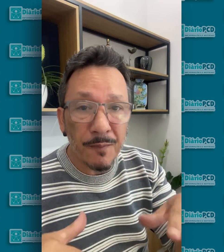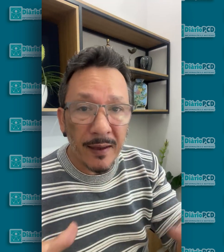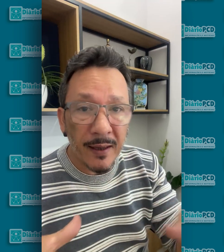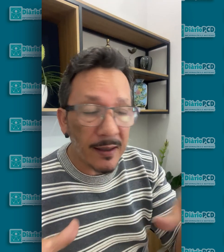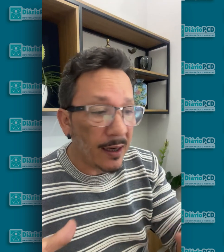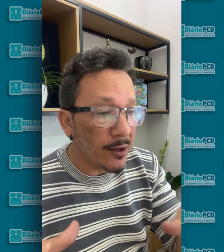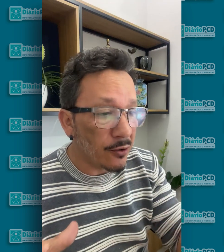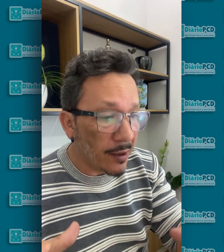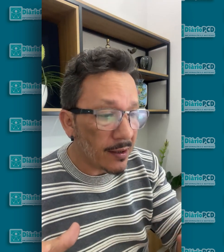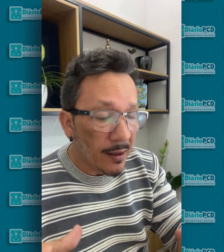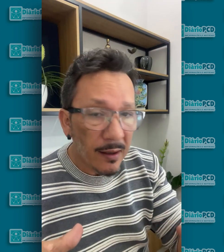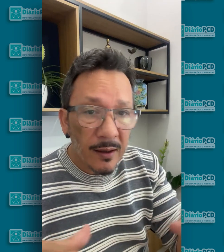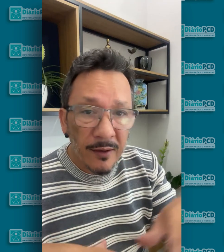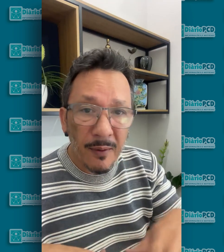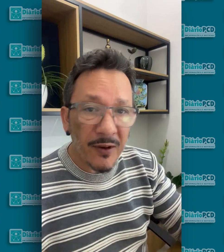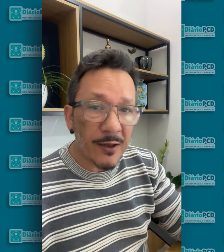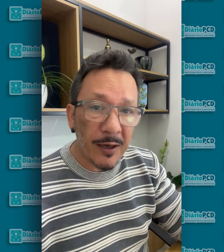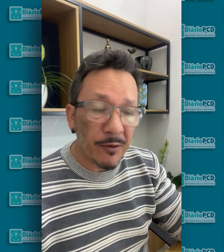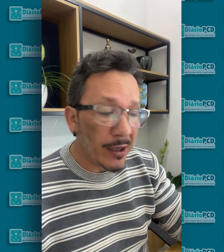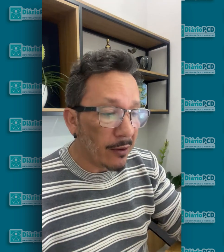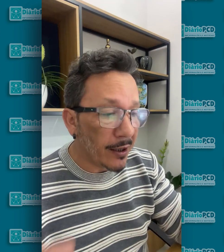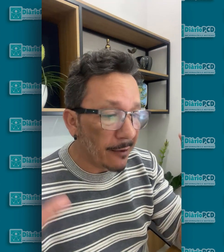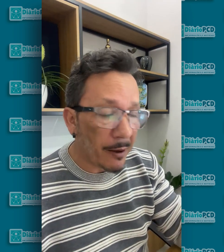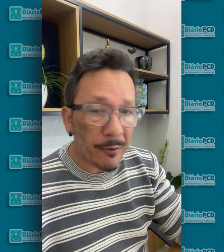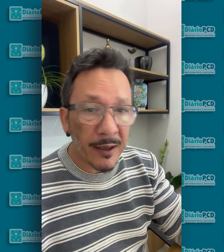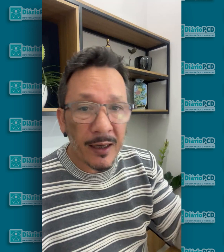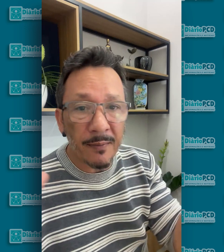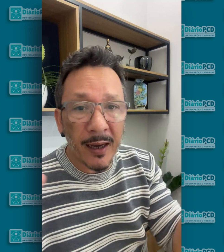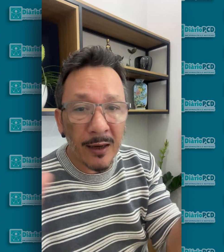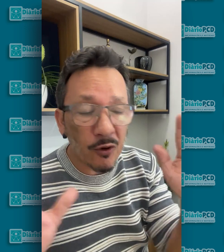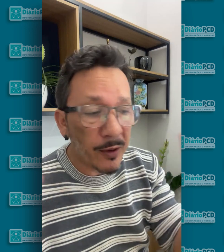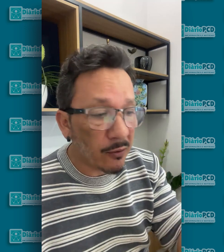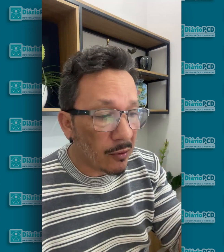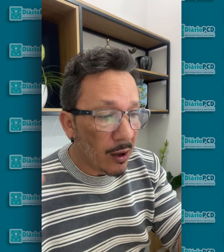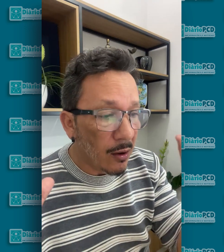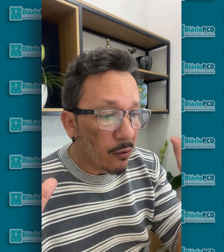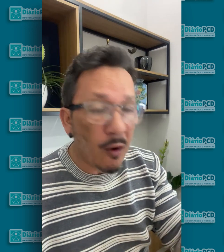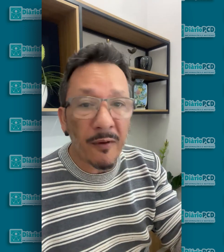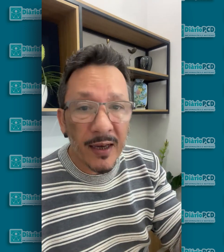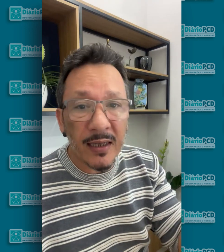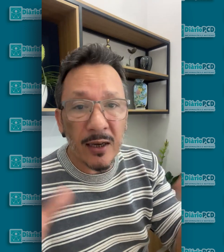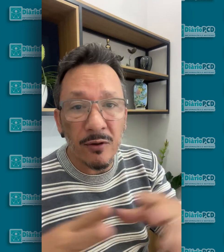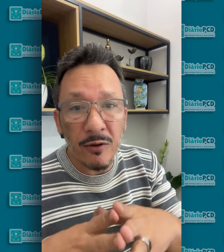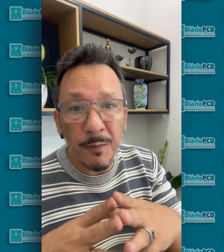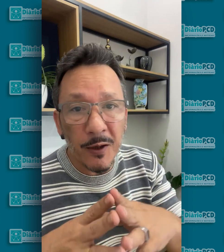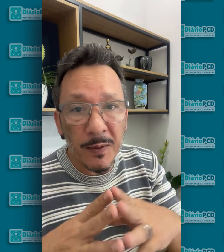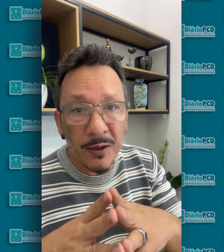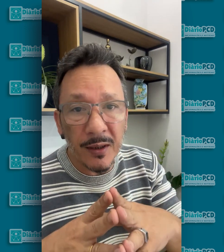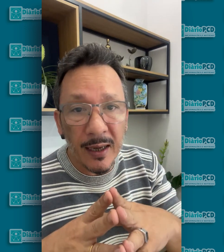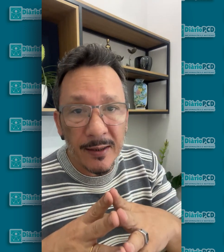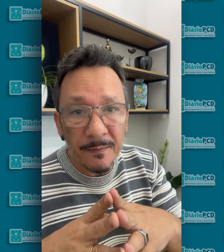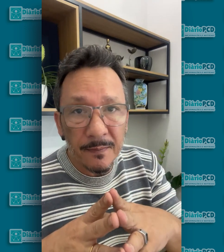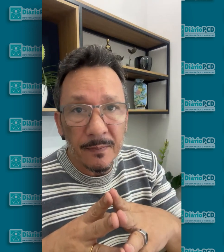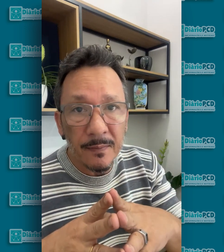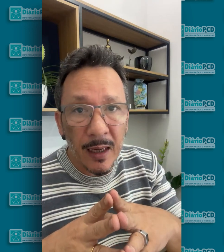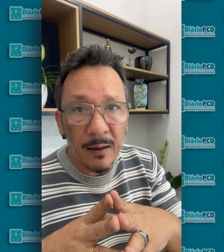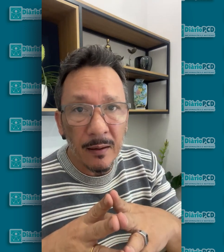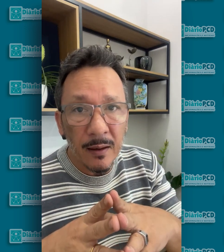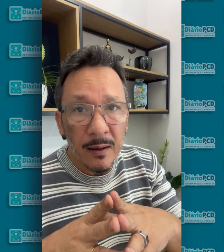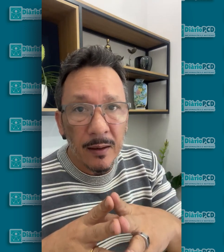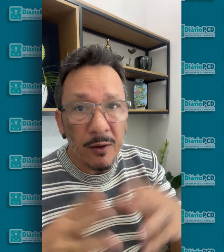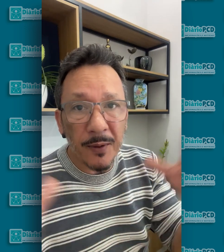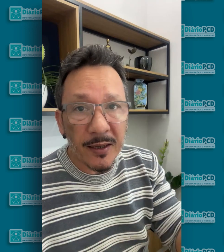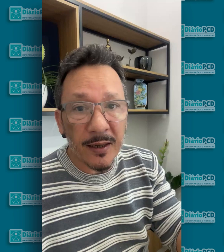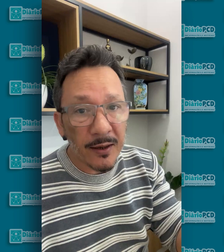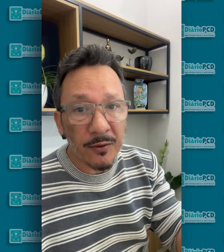vou suspender as eleições e vamos fazer uma reunião aqui para poder deliberar sobre como vai ser isso nos próximos editais,